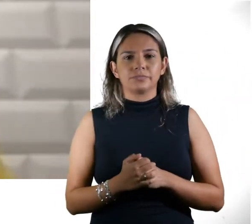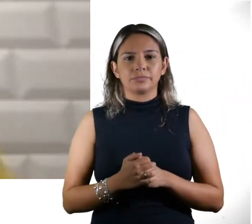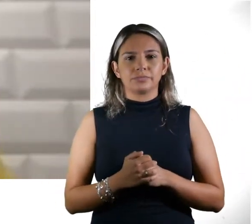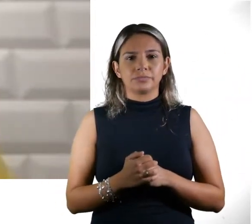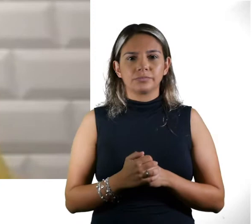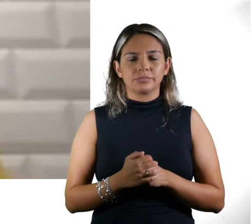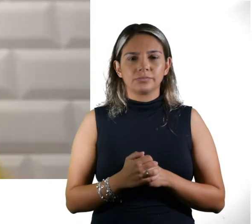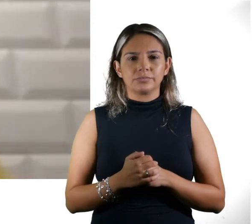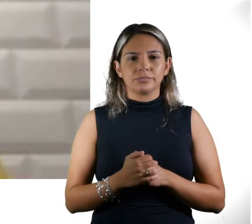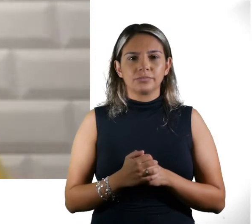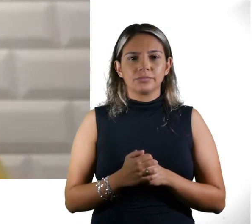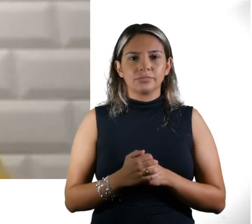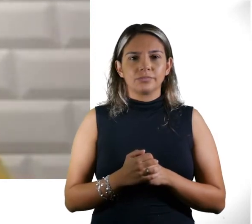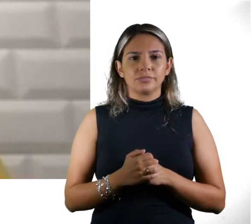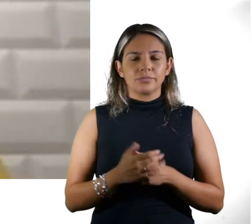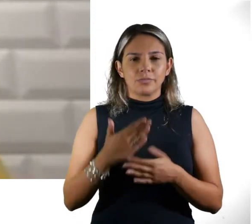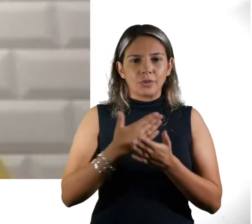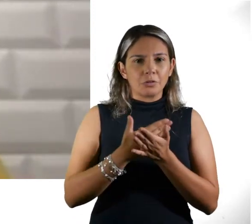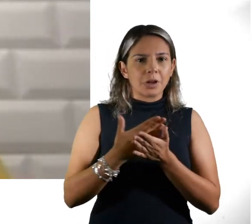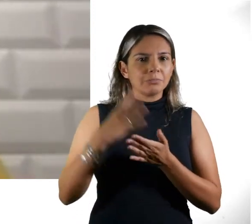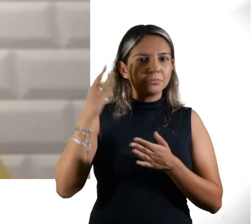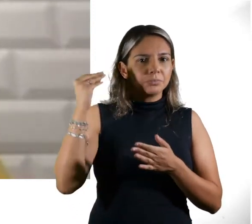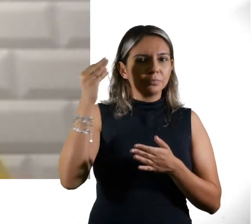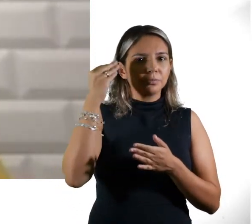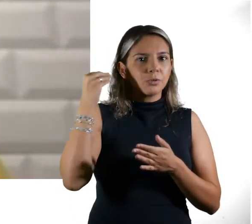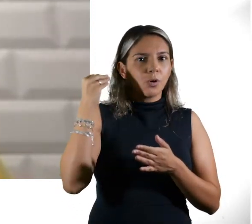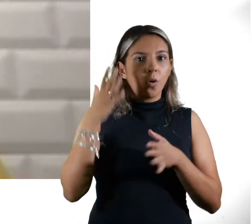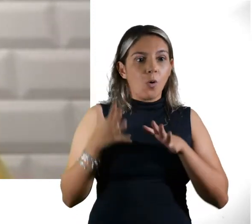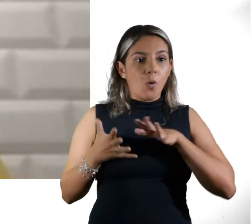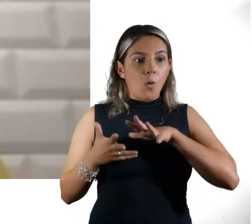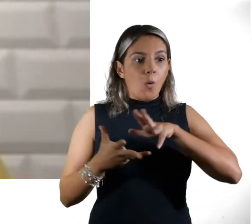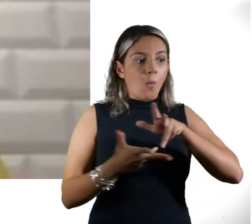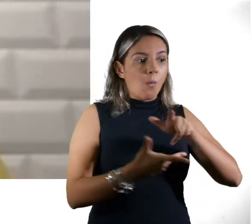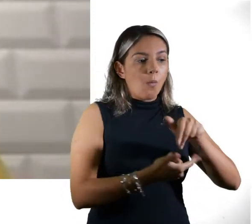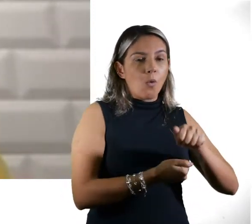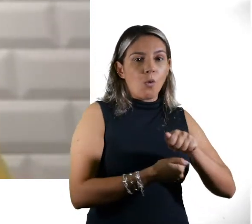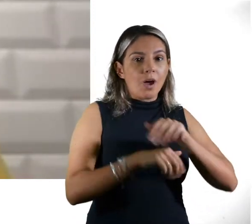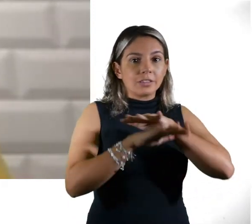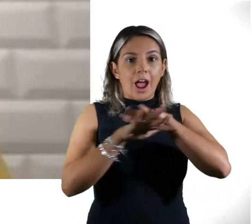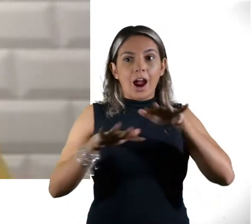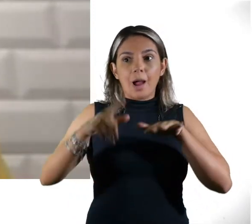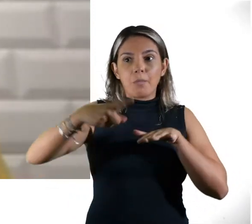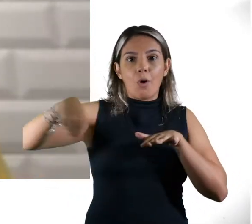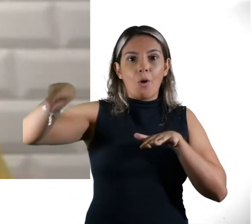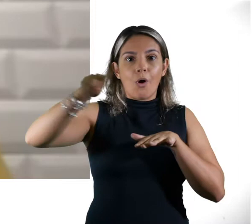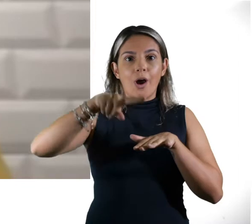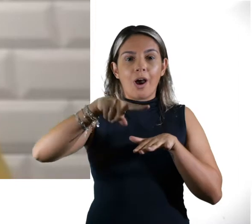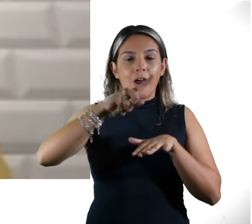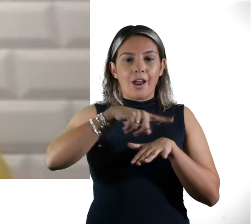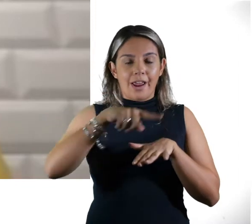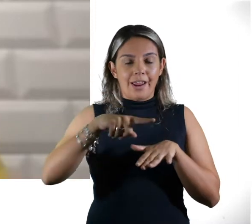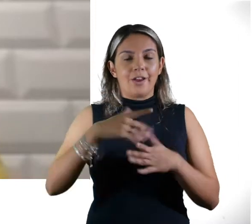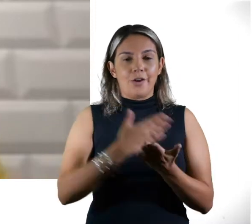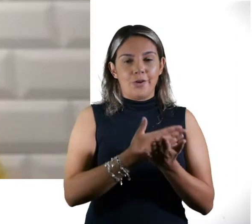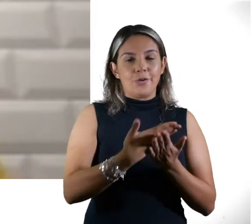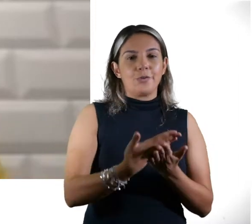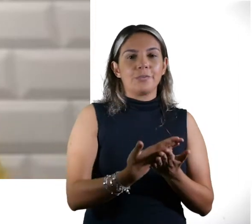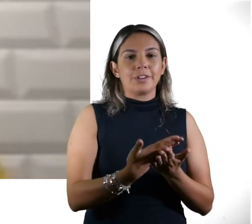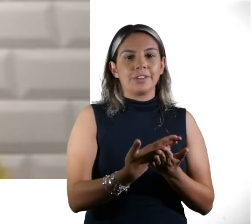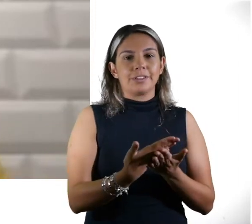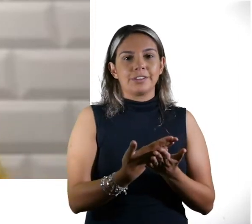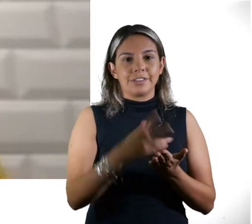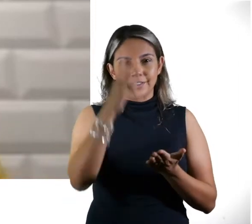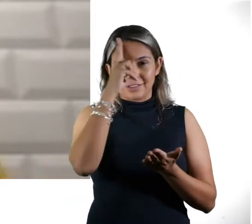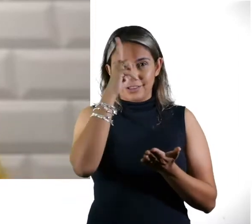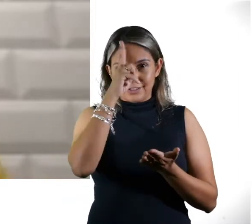prosperar o rumor de que o mundo teria acabado. Este, enfim, é o princípio da